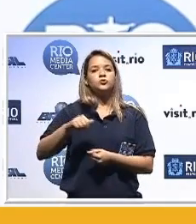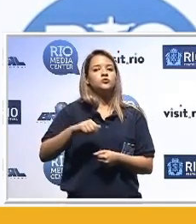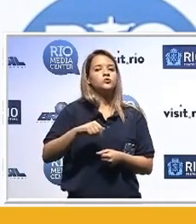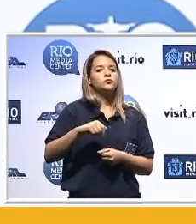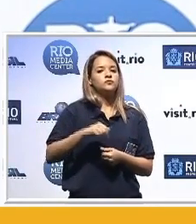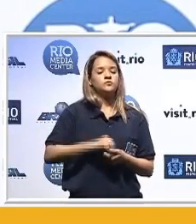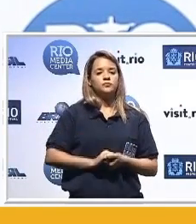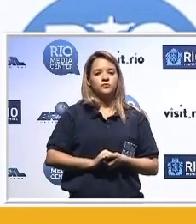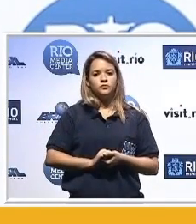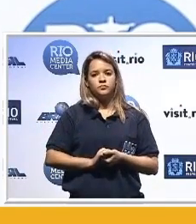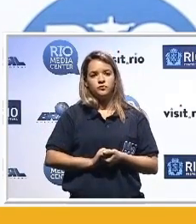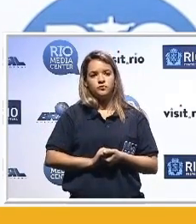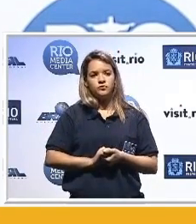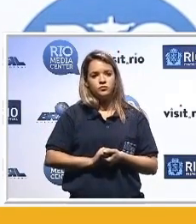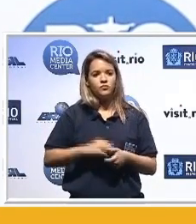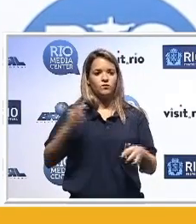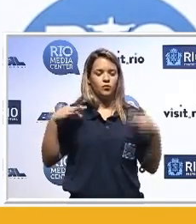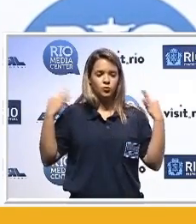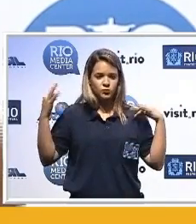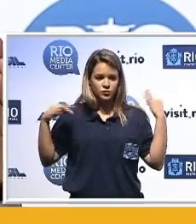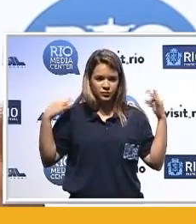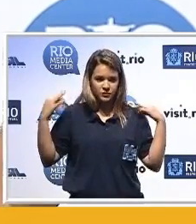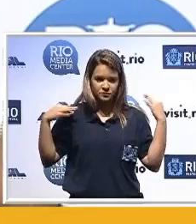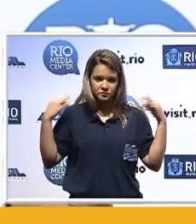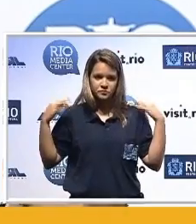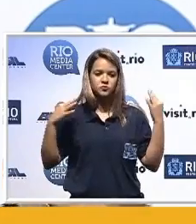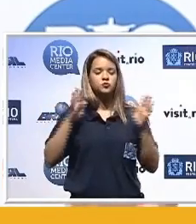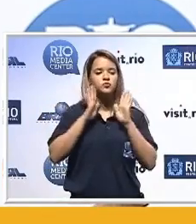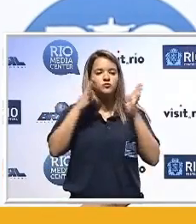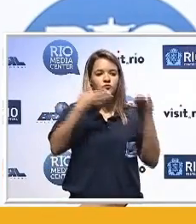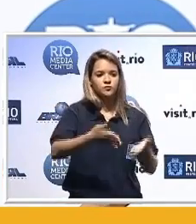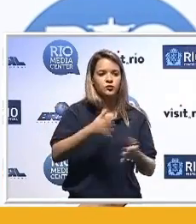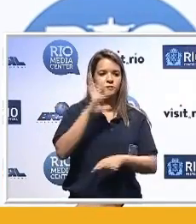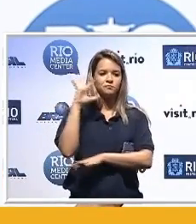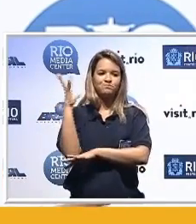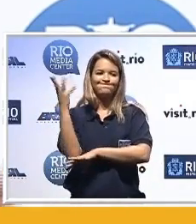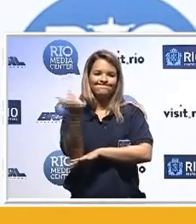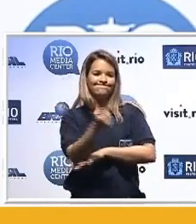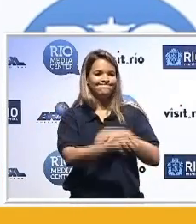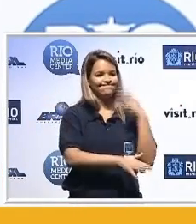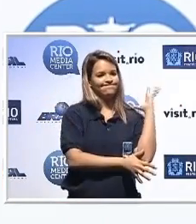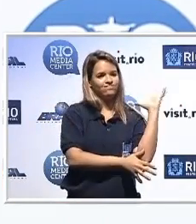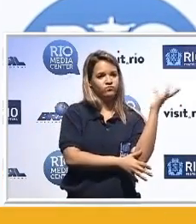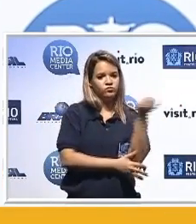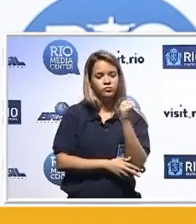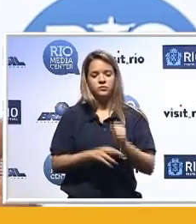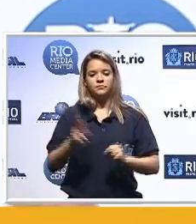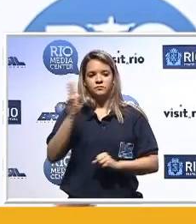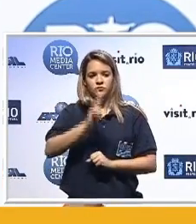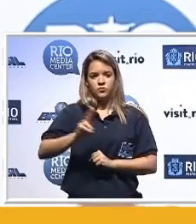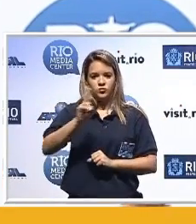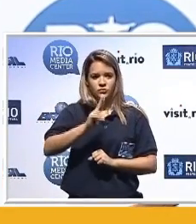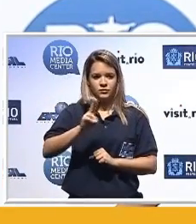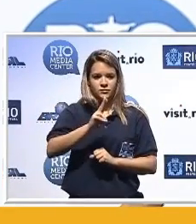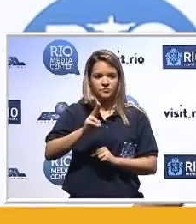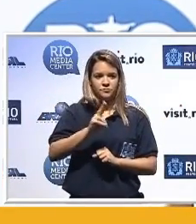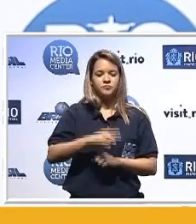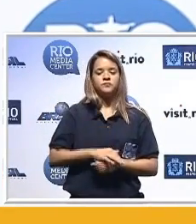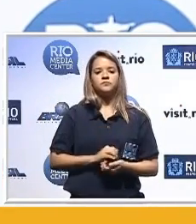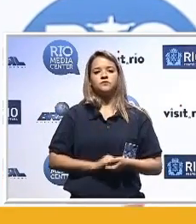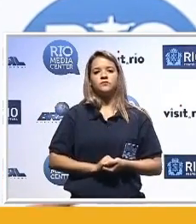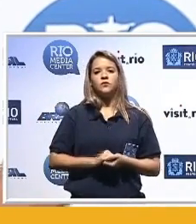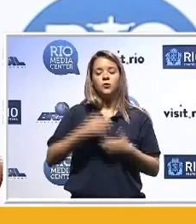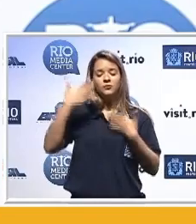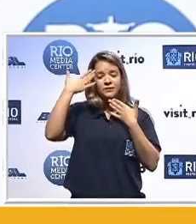turismo, segundo pesquisa do Fórum Econômico Mundial, em 140 países. Graças a esses grandes eventos que ocorreram nos últimos